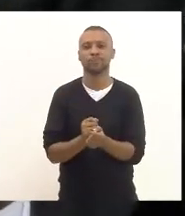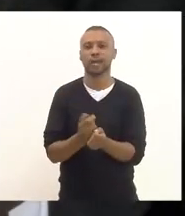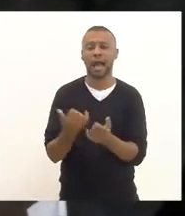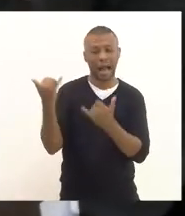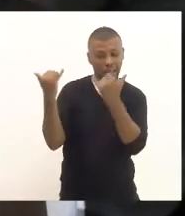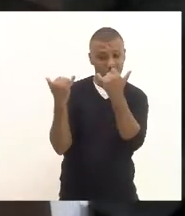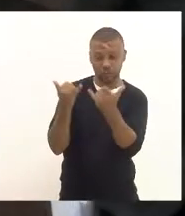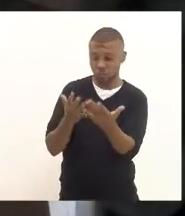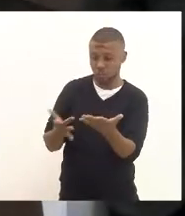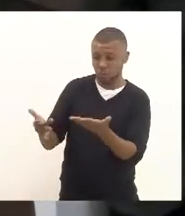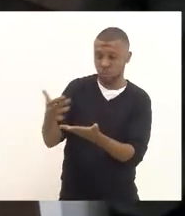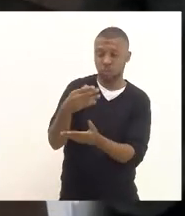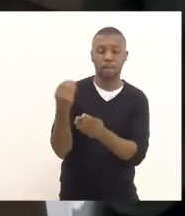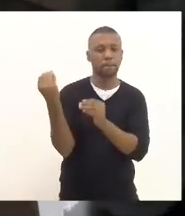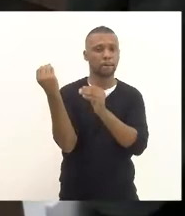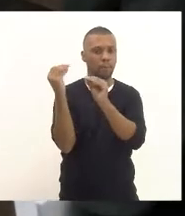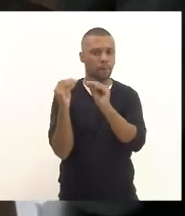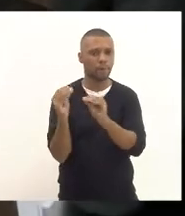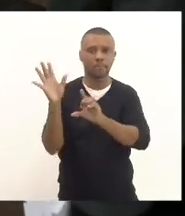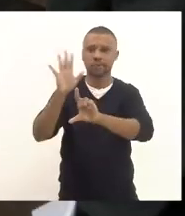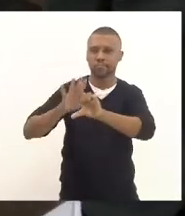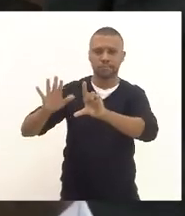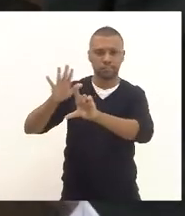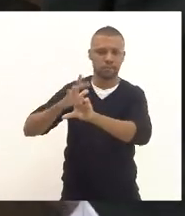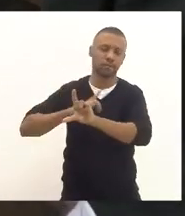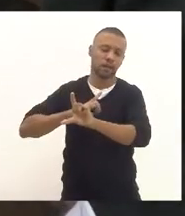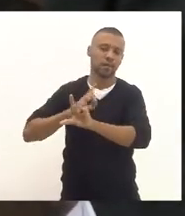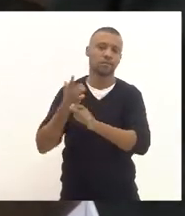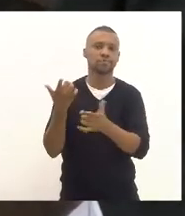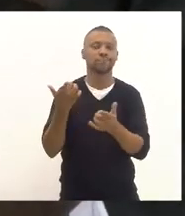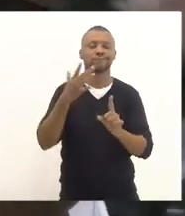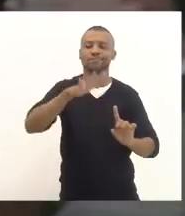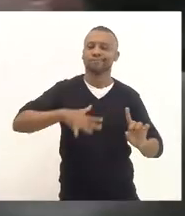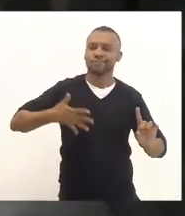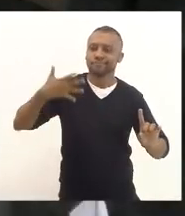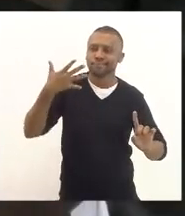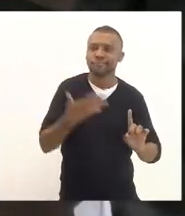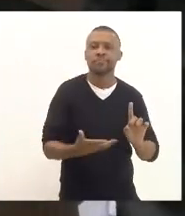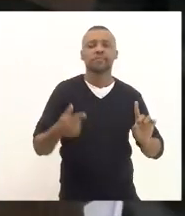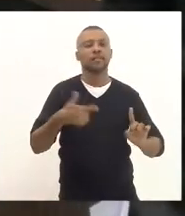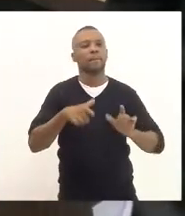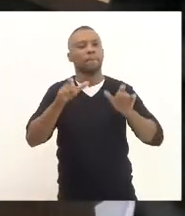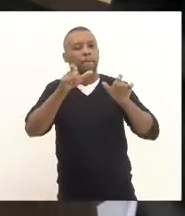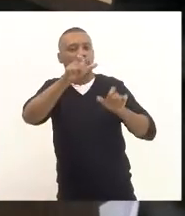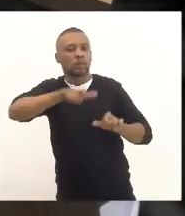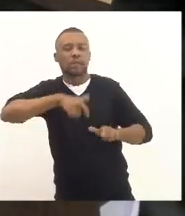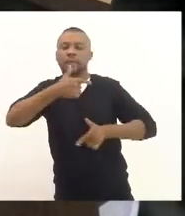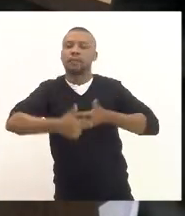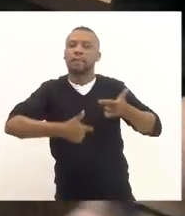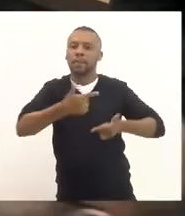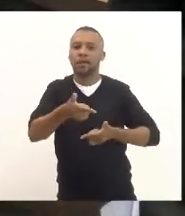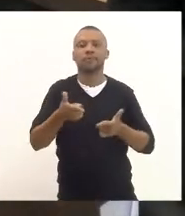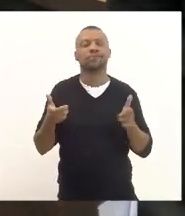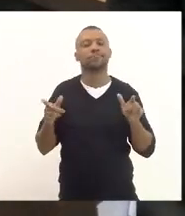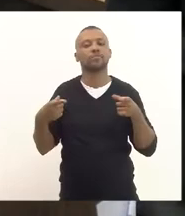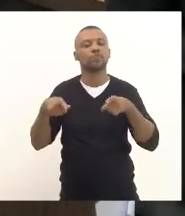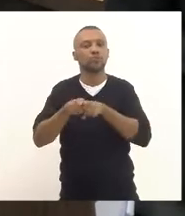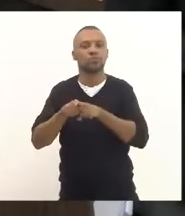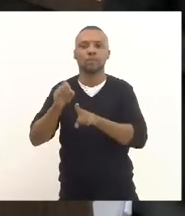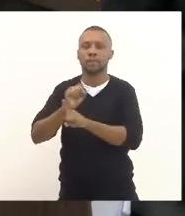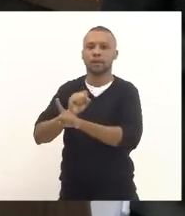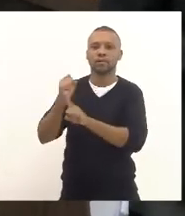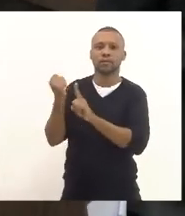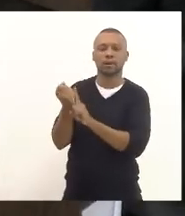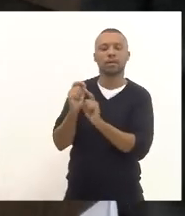e o incentivo à pesquisa científica Então queria que saldar essa grande cidadã uma pessoa que trabalha muito na sociedade civil para a